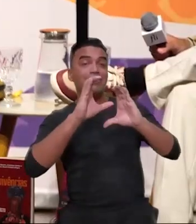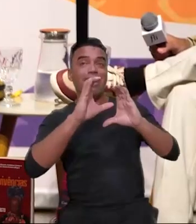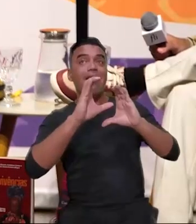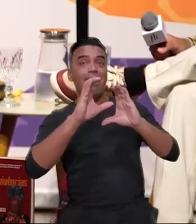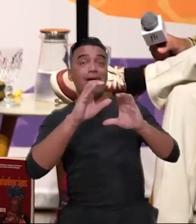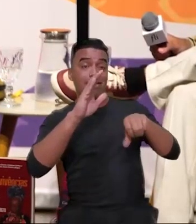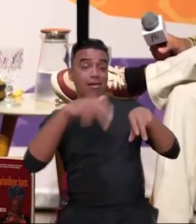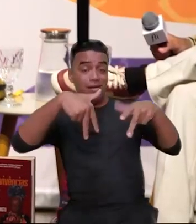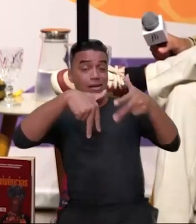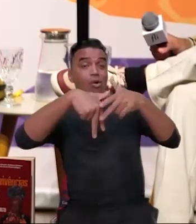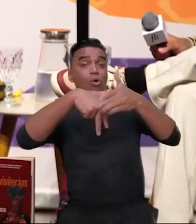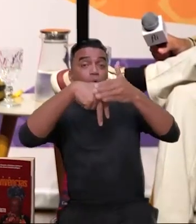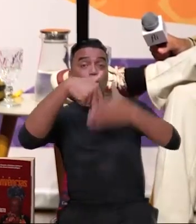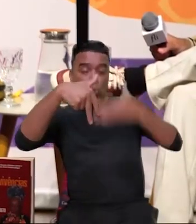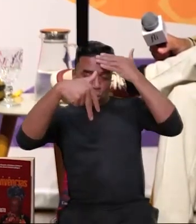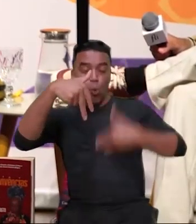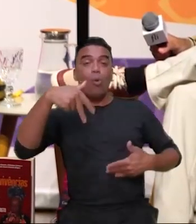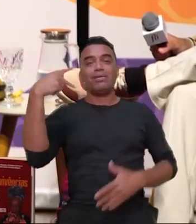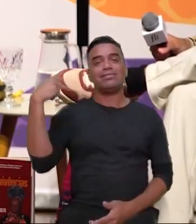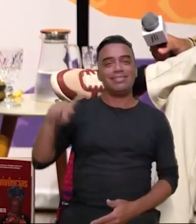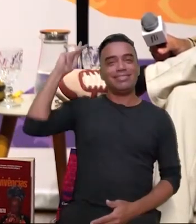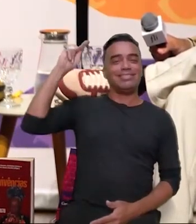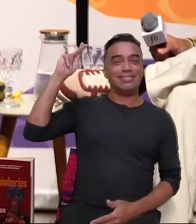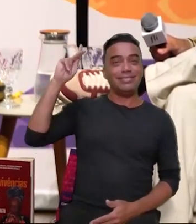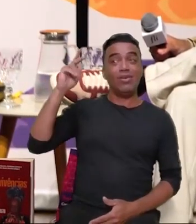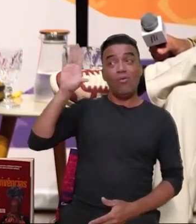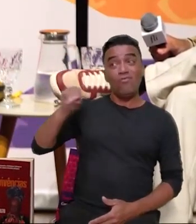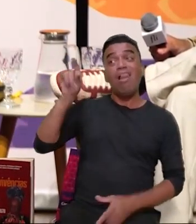mas cantar mais ainda.